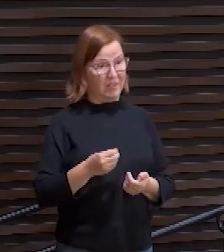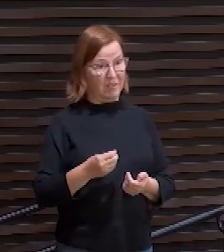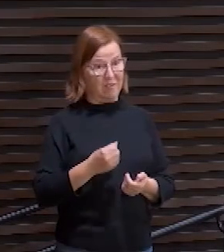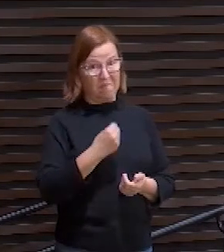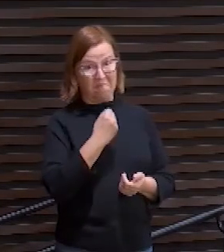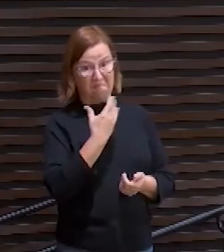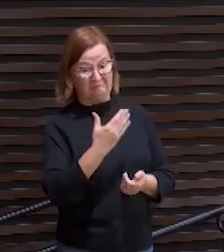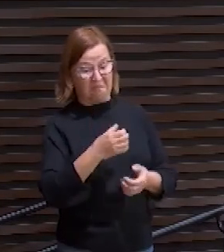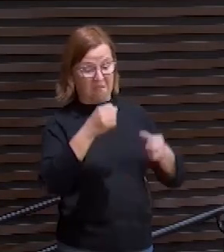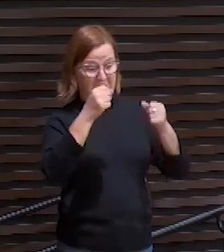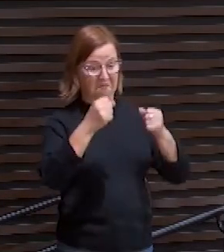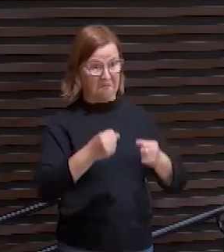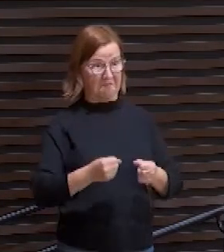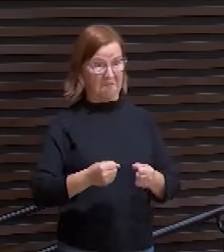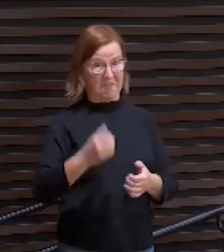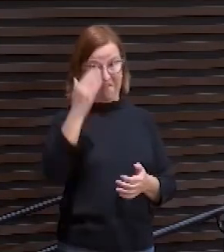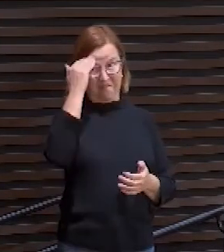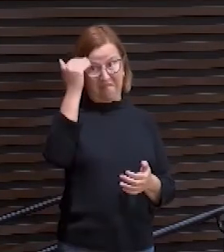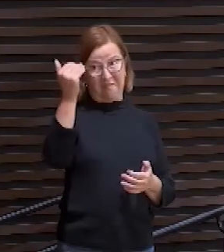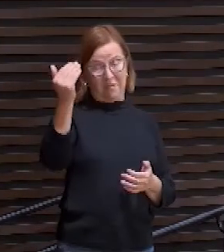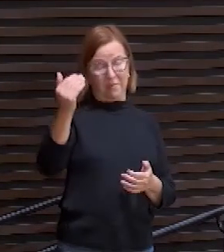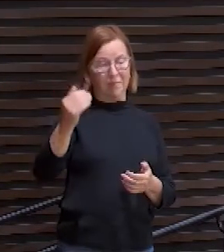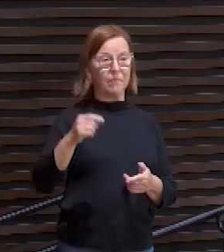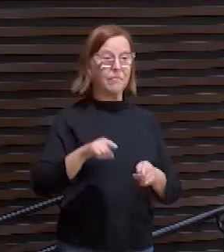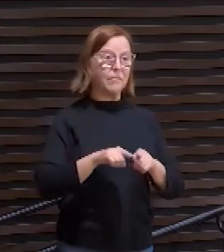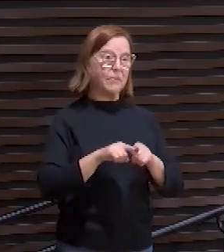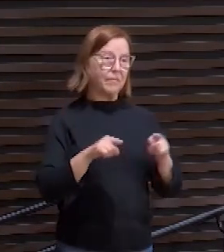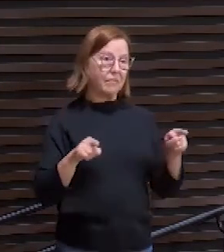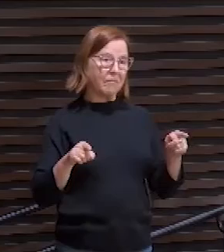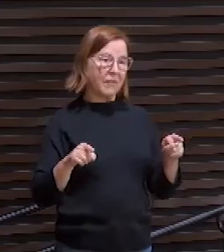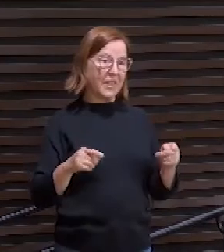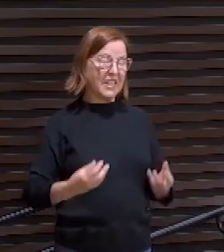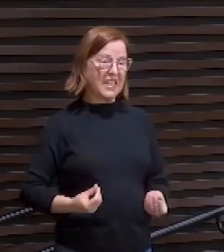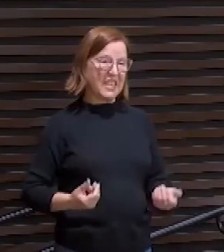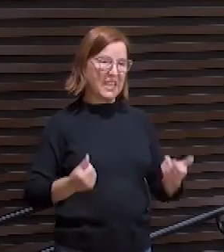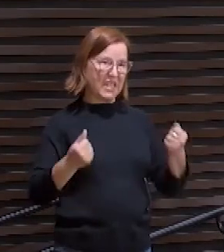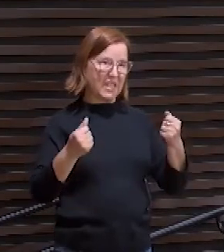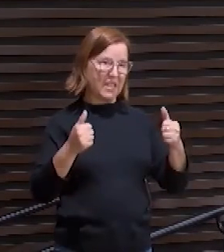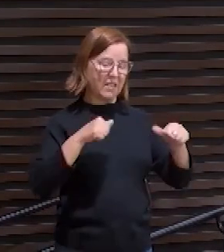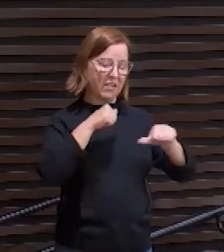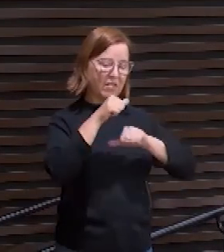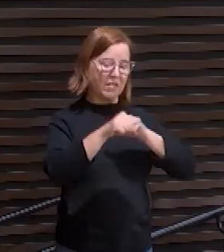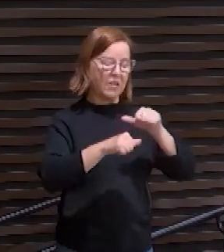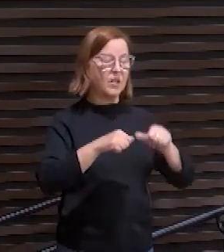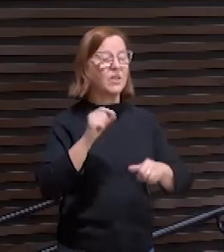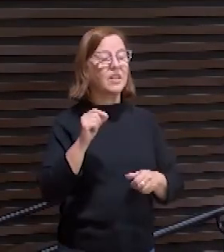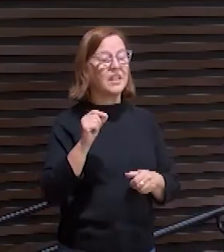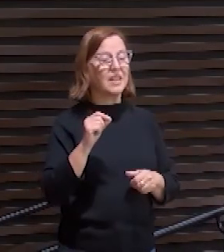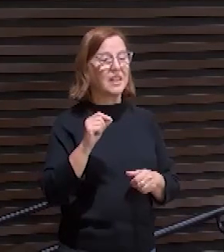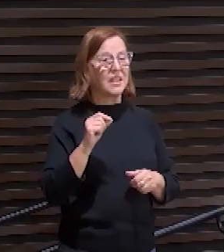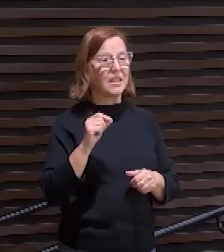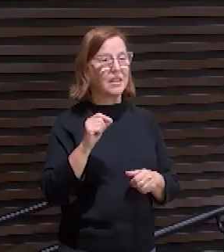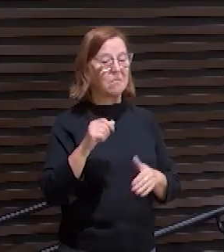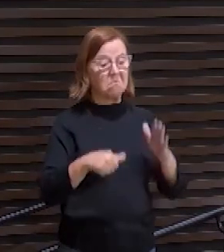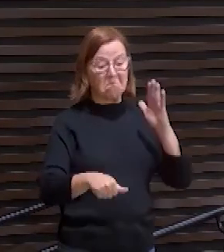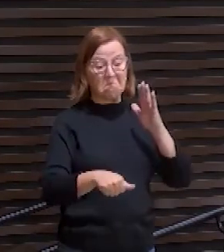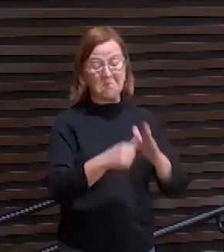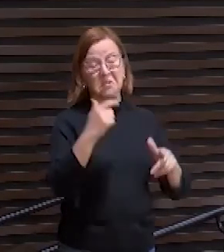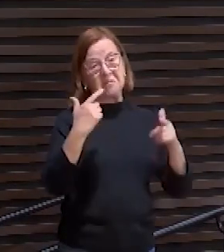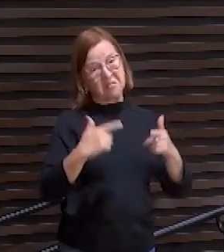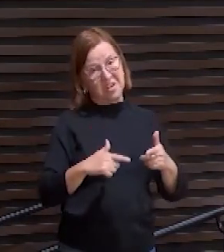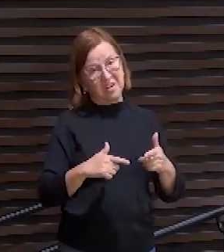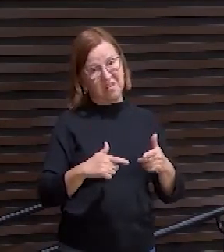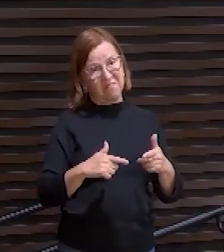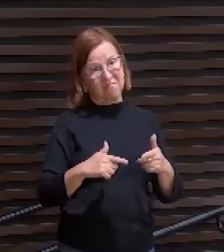prestígio. Mas acontece que as riquezas tinham se tornado o quê? Prioridade para ele. E acabaram